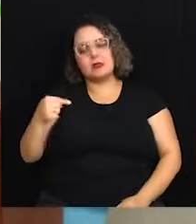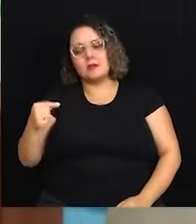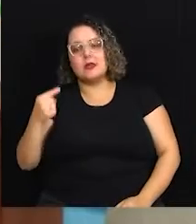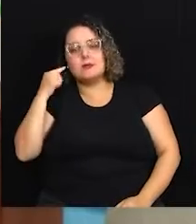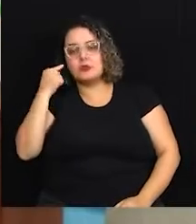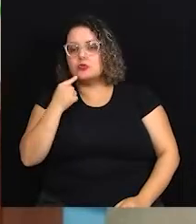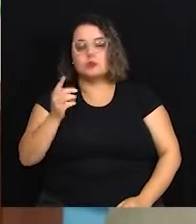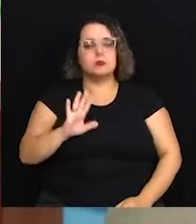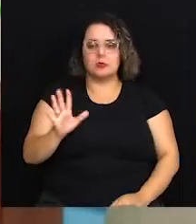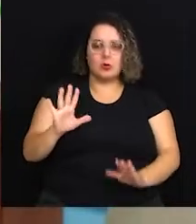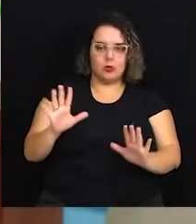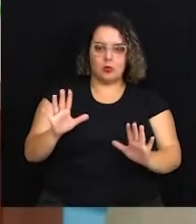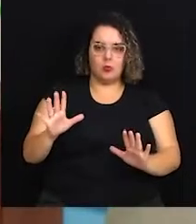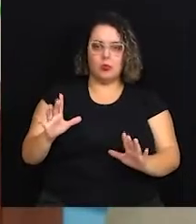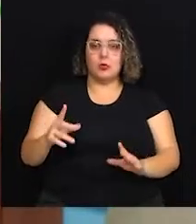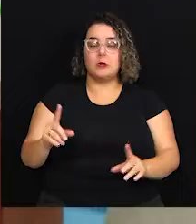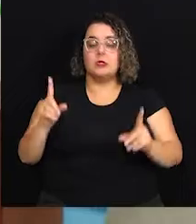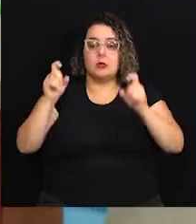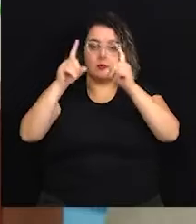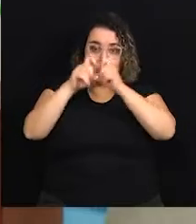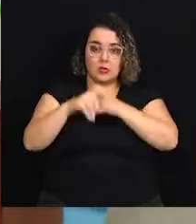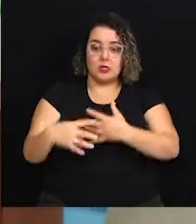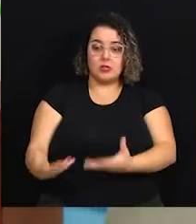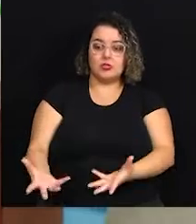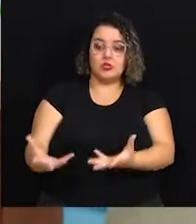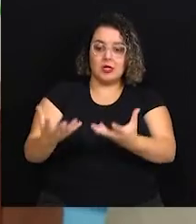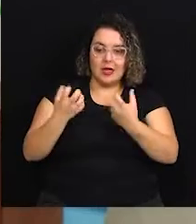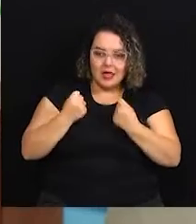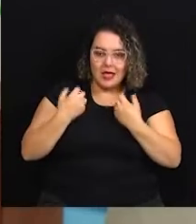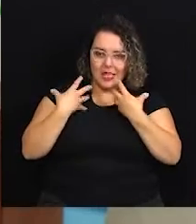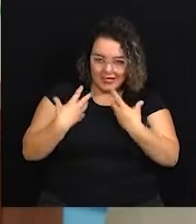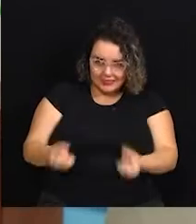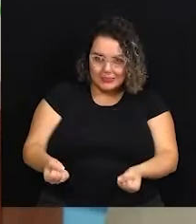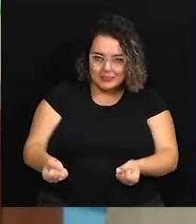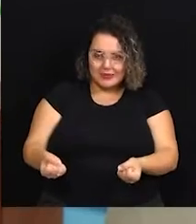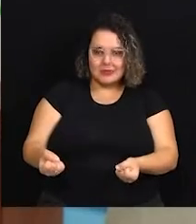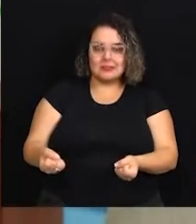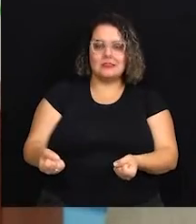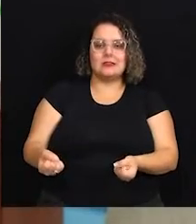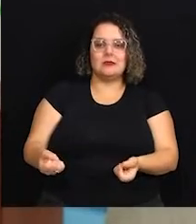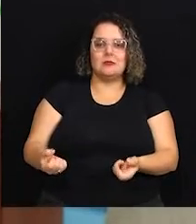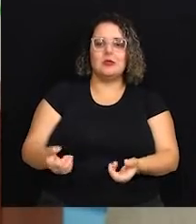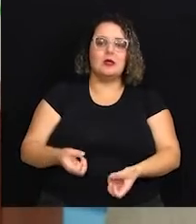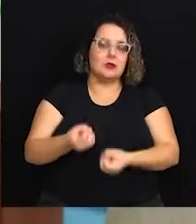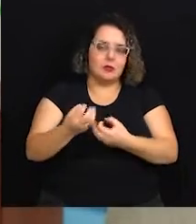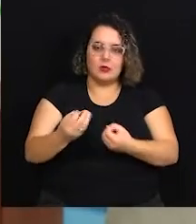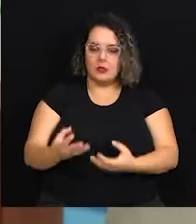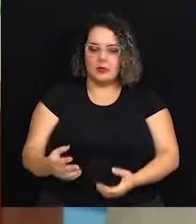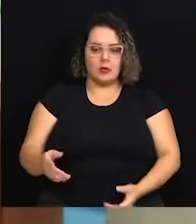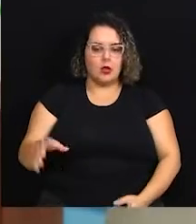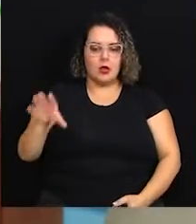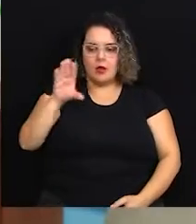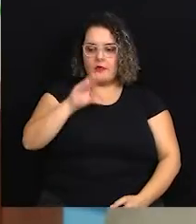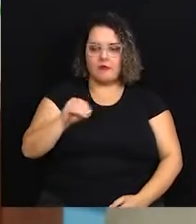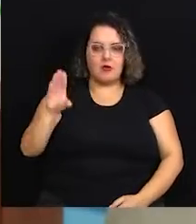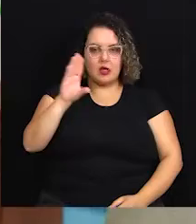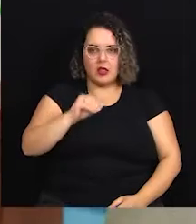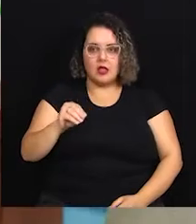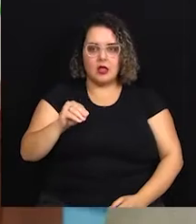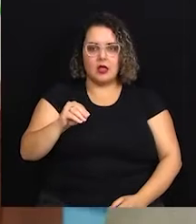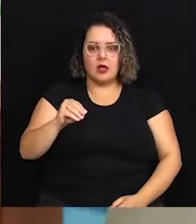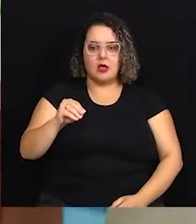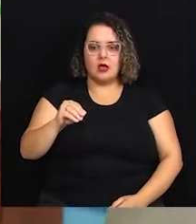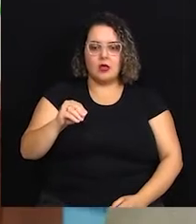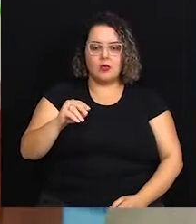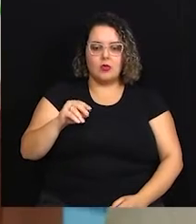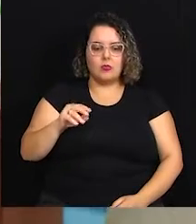realidade ele tem uma dificuldade de receber a informação, tanto falada quanto às vezes até o olhar de